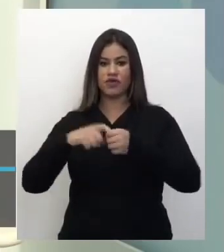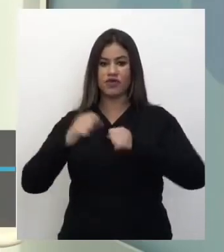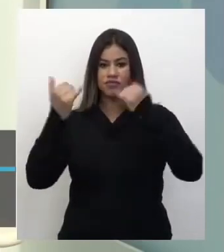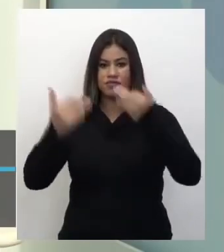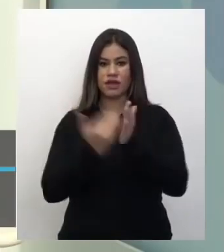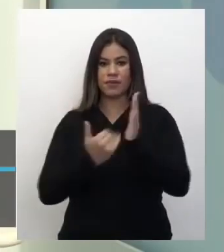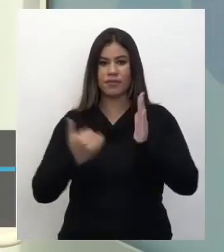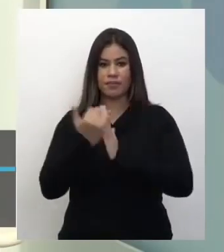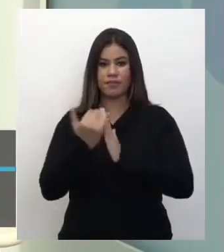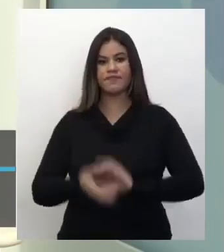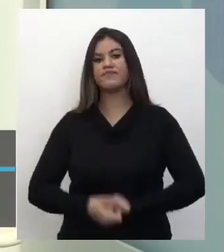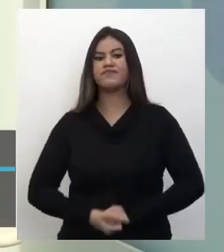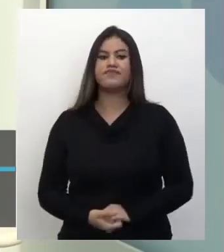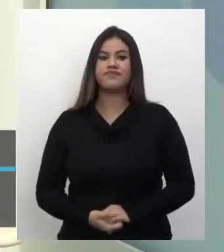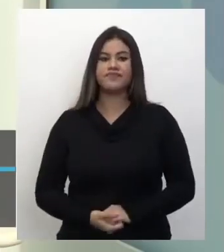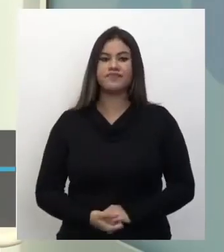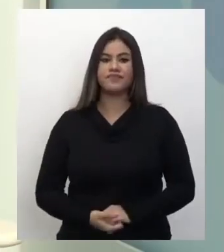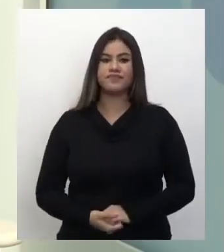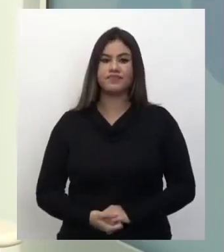já!